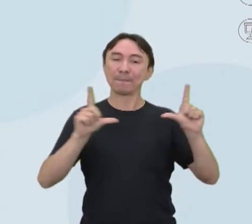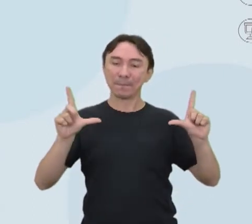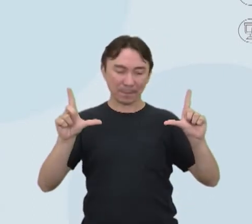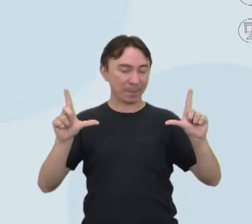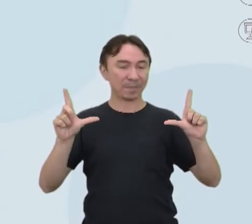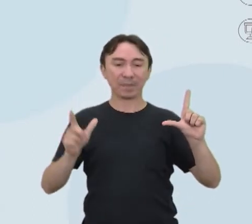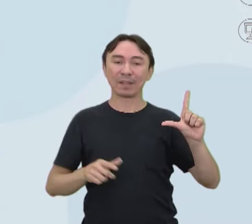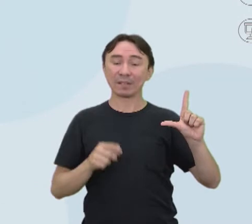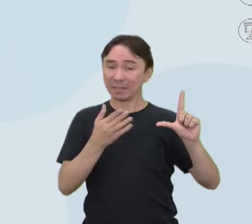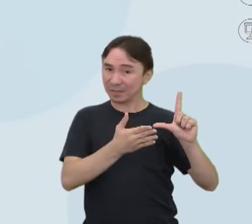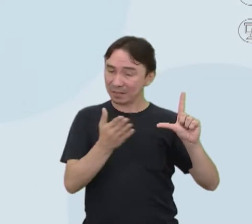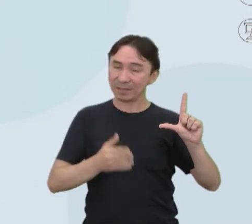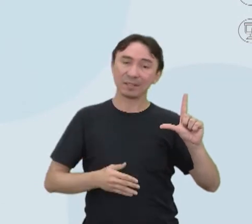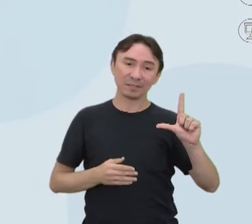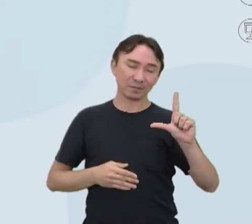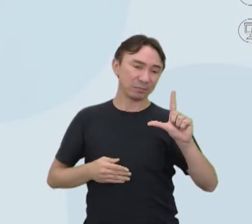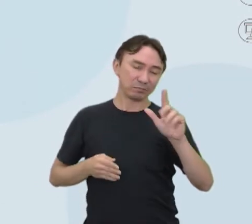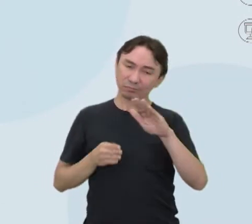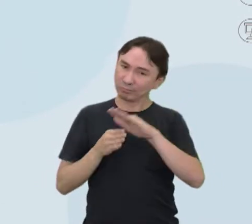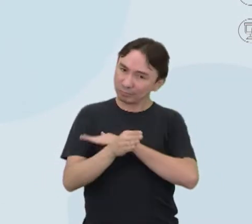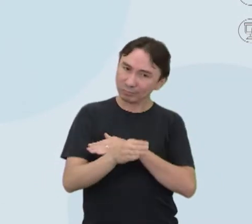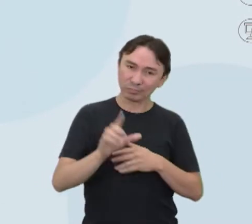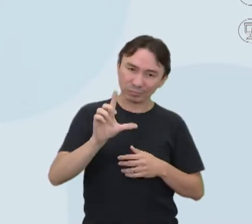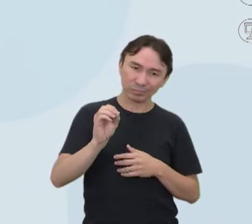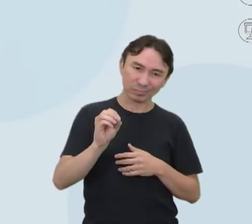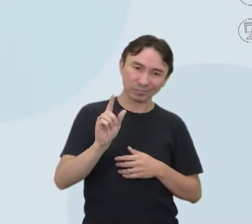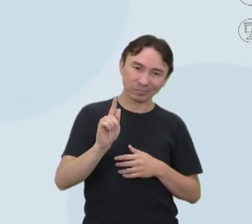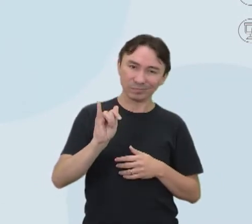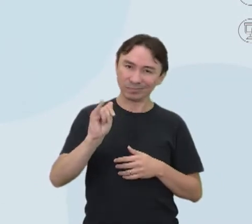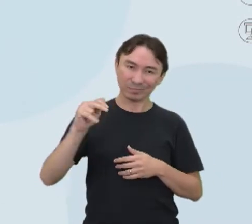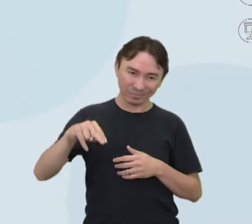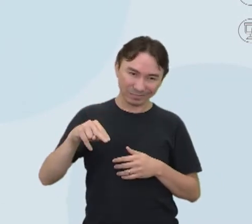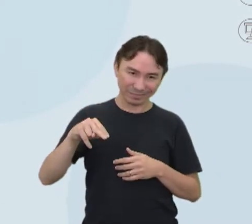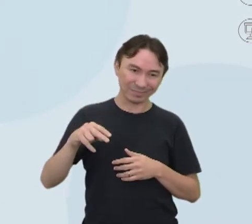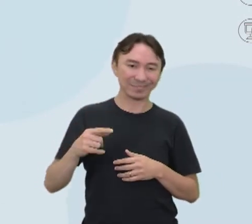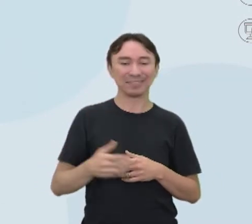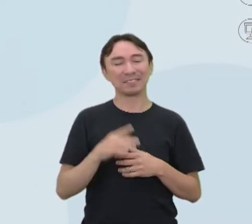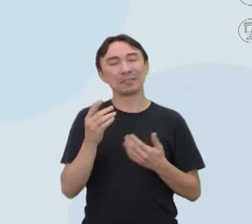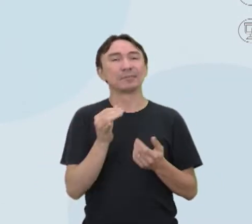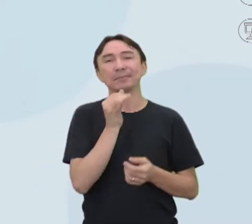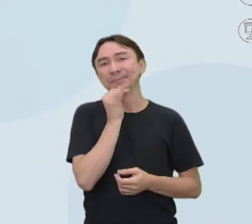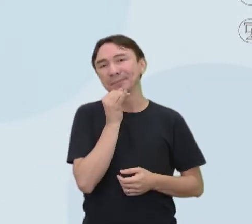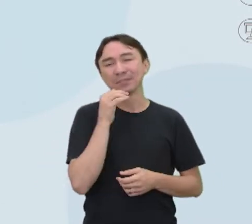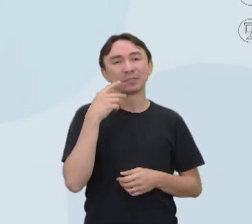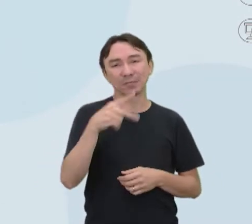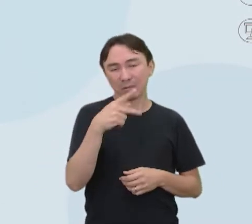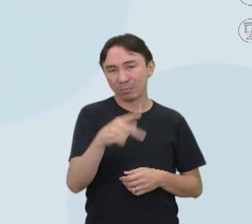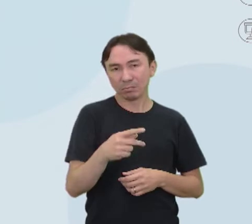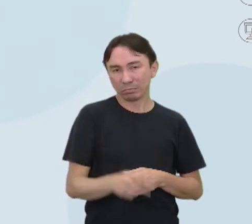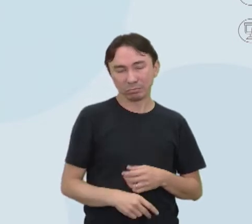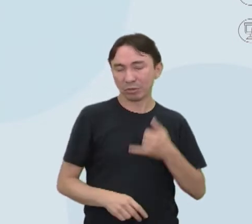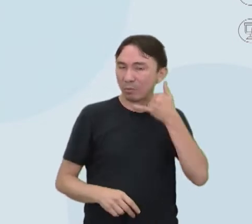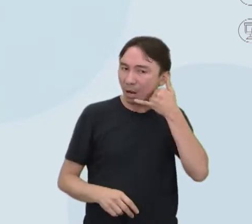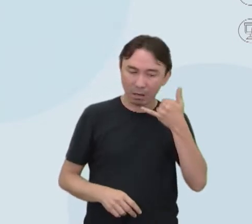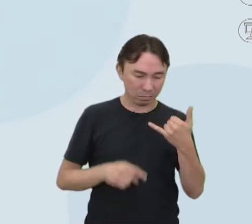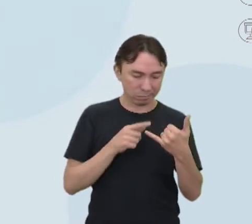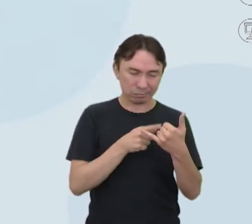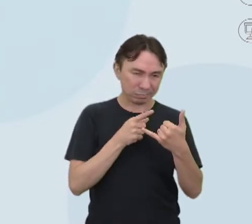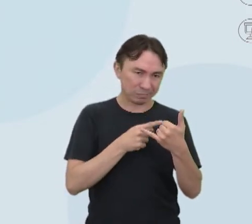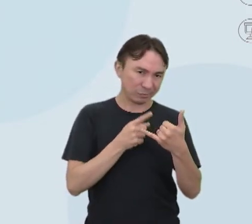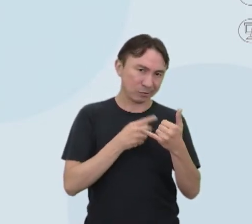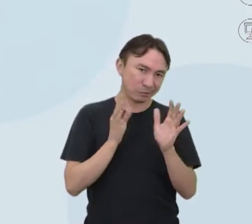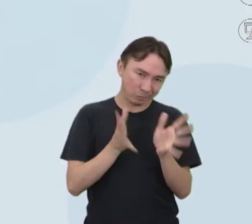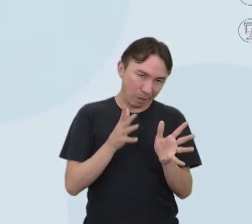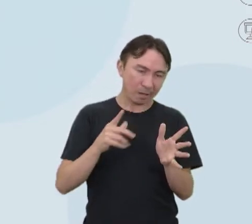isso? É isso aí. Tá? Então, aparece lá. Se ele já tiver logado, se ele tiver, por exemplo, num celular, que ele já, normalmente no celular, ele já tem a conta Google Sim. já logada. Aí ele